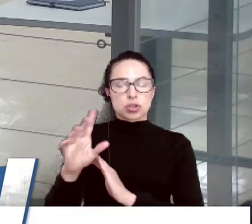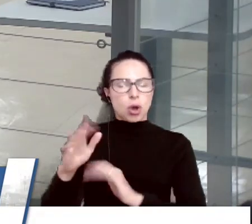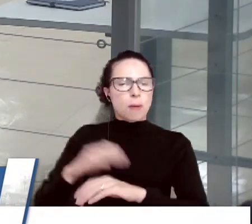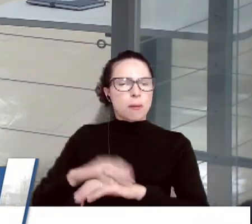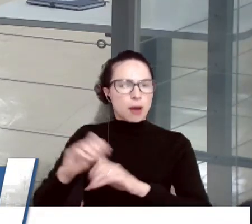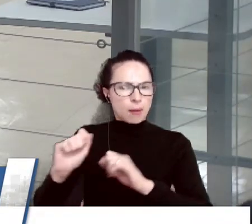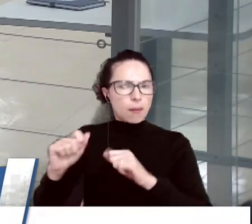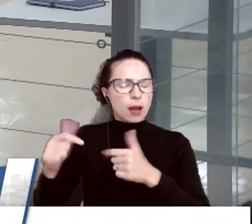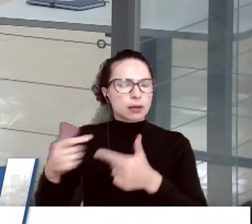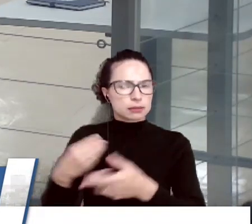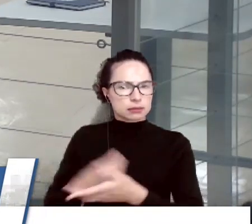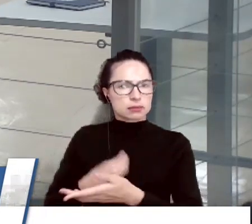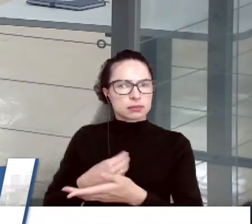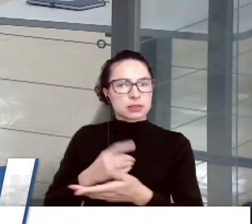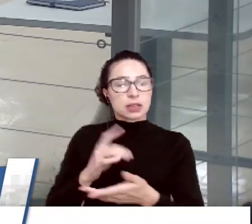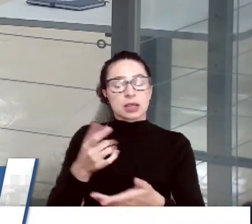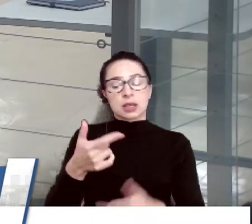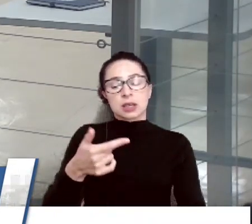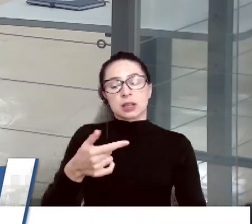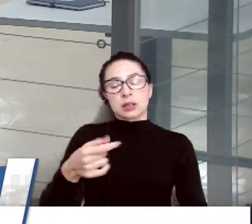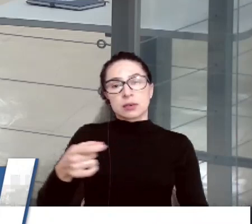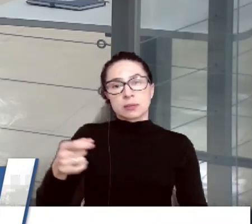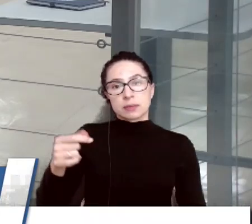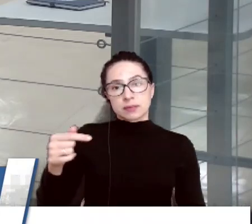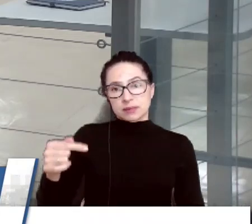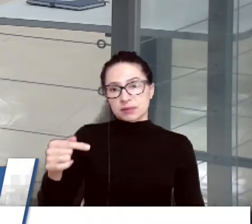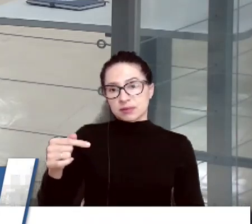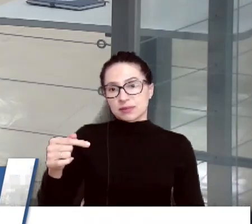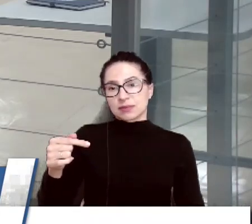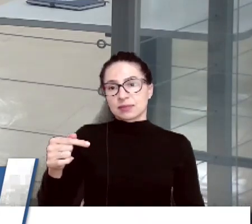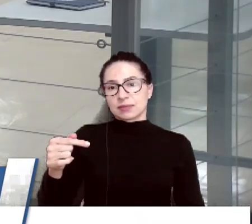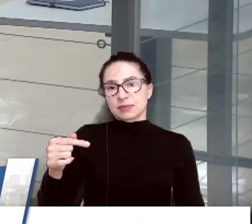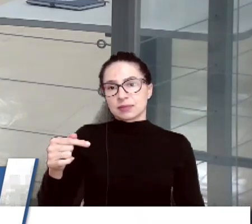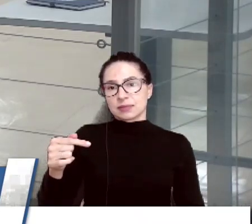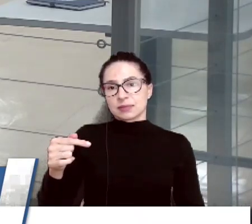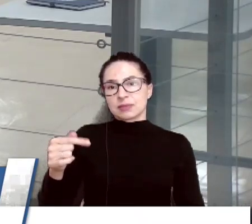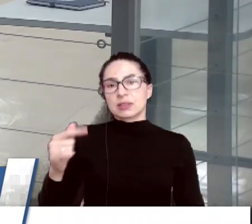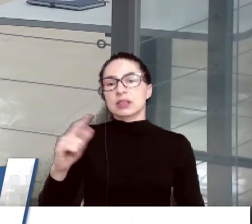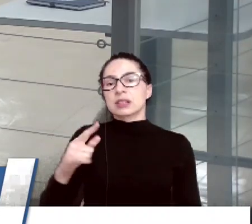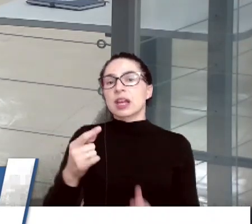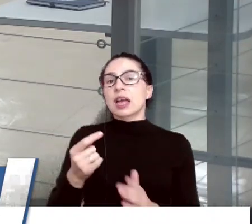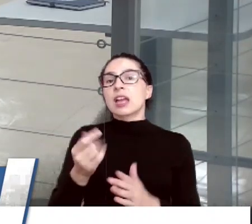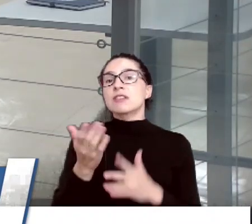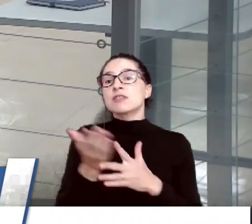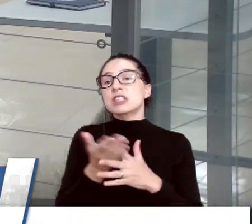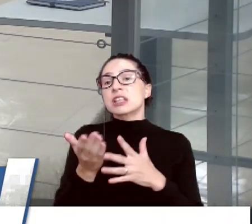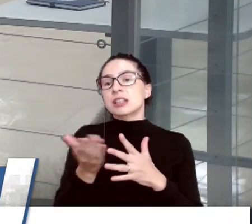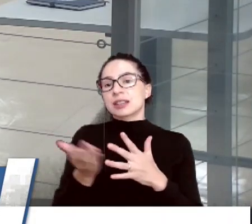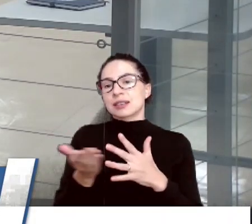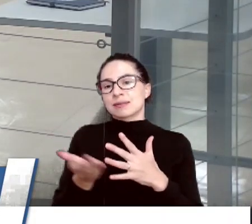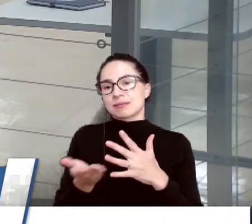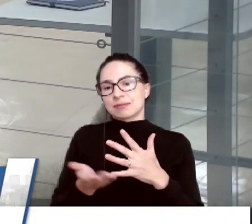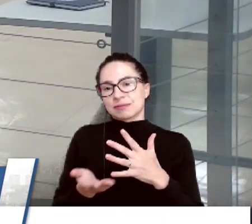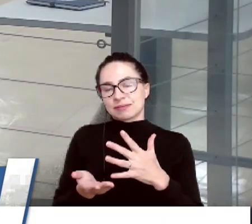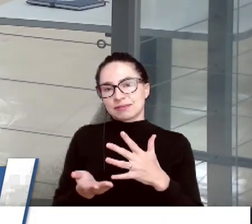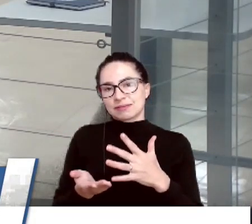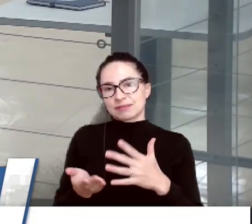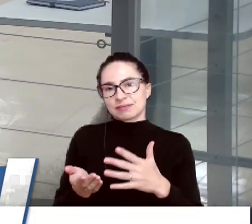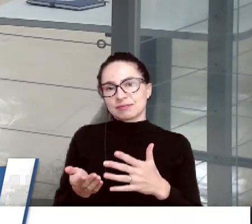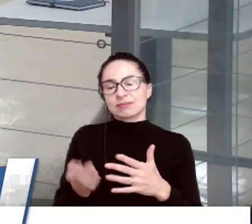balanço. A partir de 2007, estão os financiamentos. Está